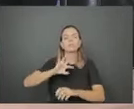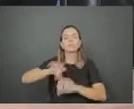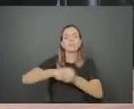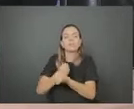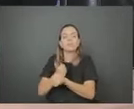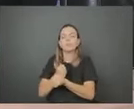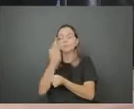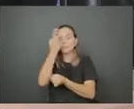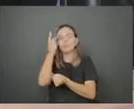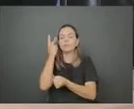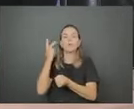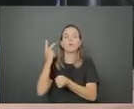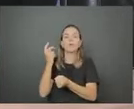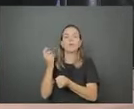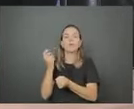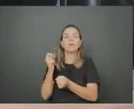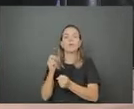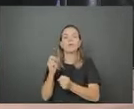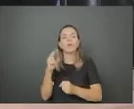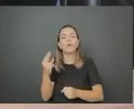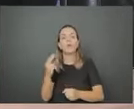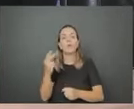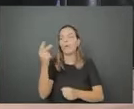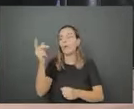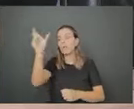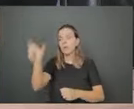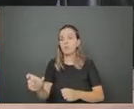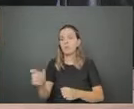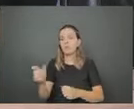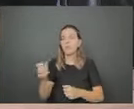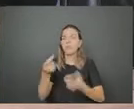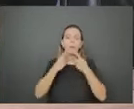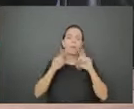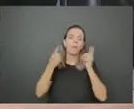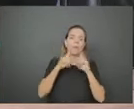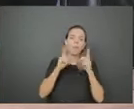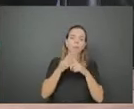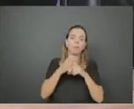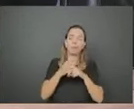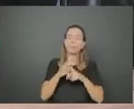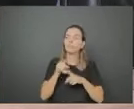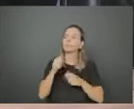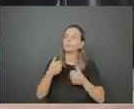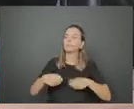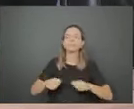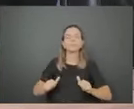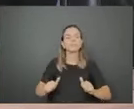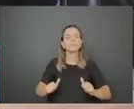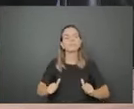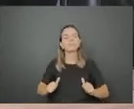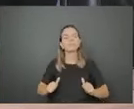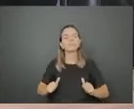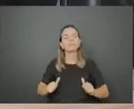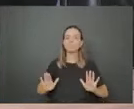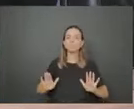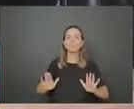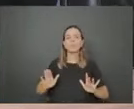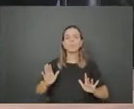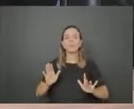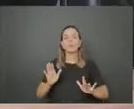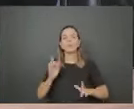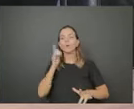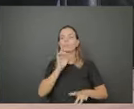mesmo ofendido, né, e tendo que se retrair em defesa do Estado e do